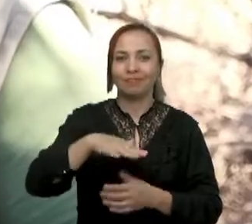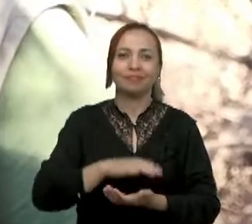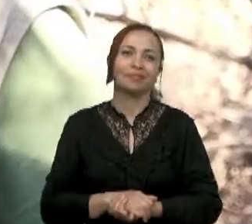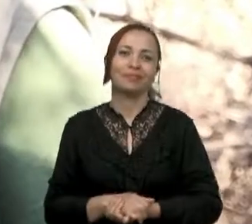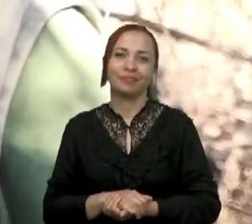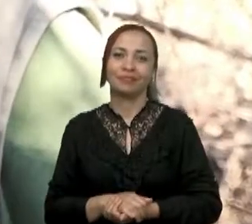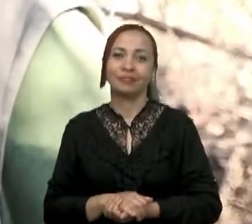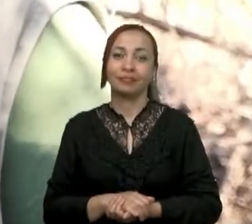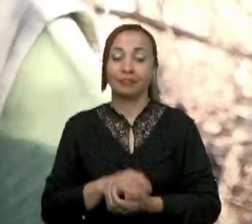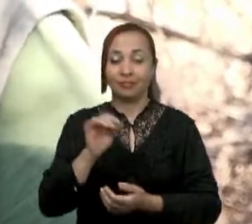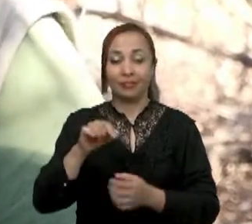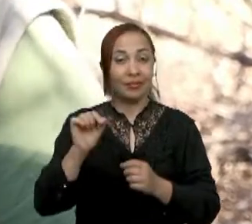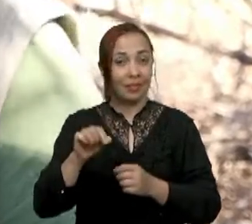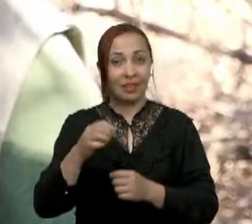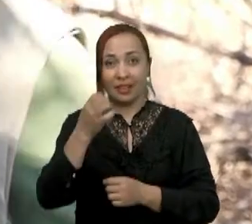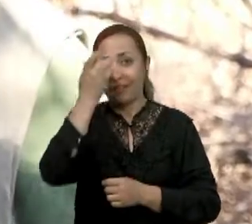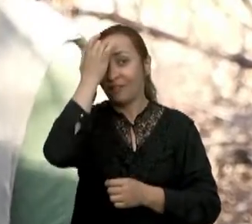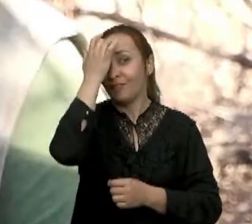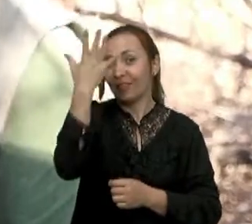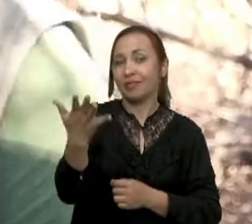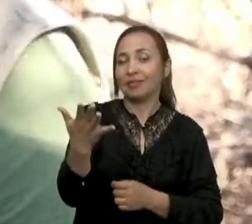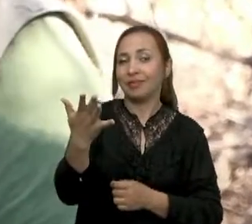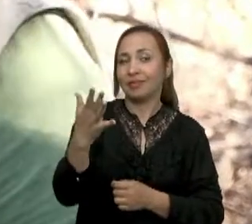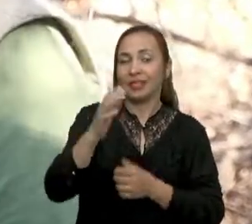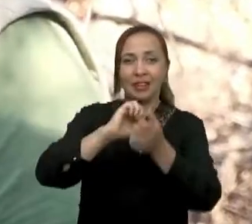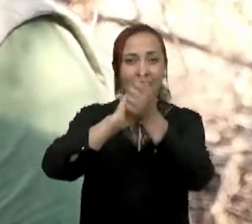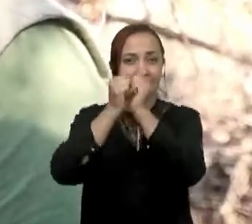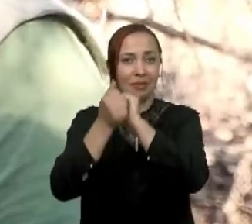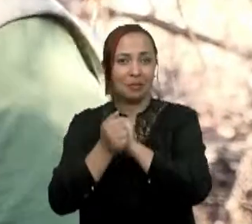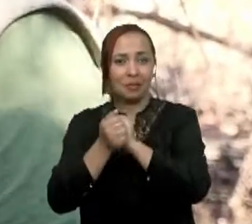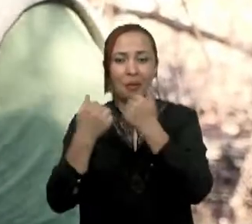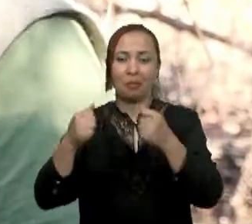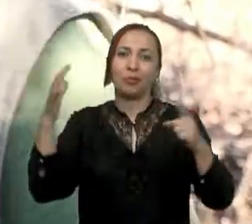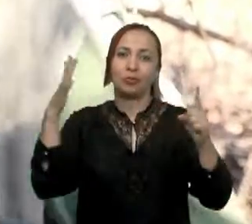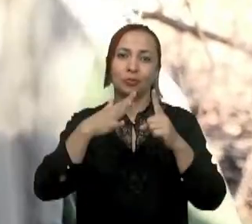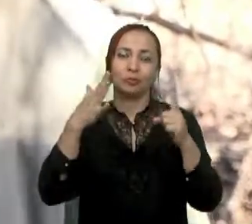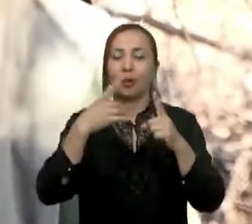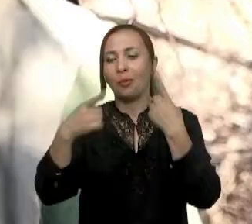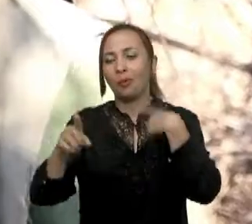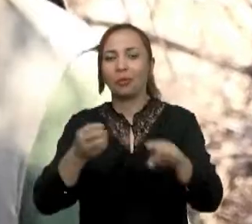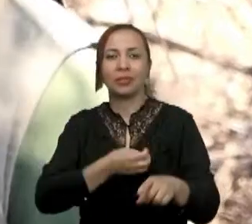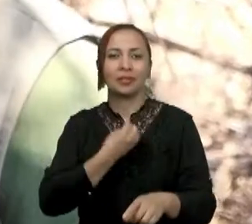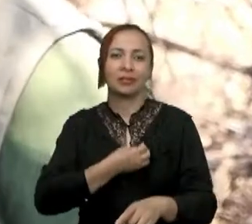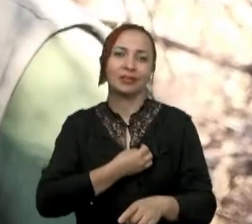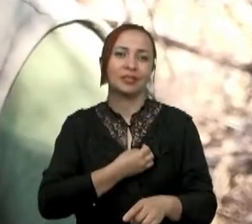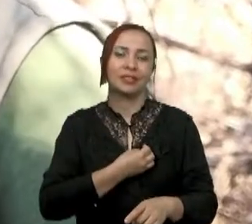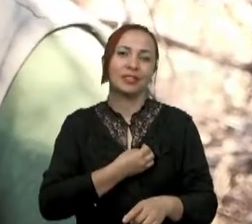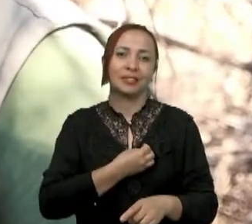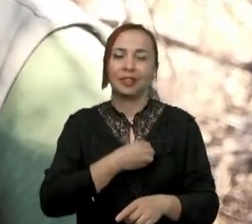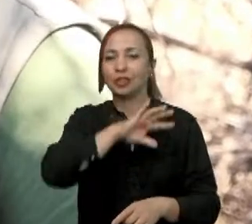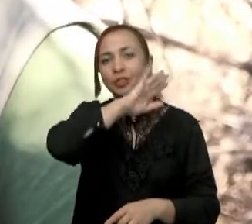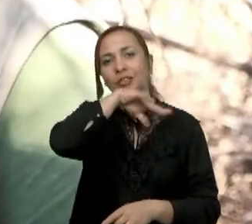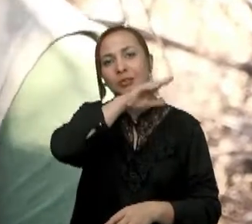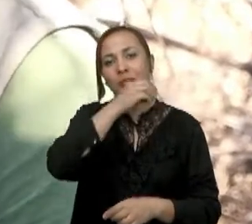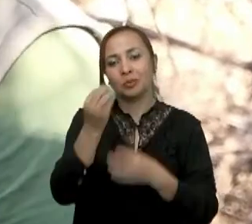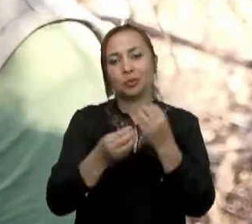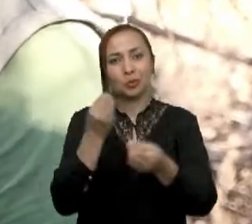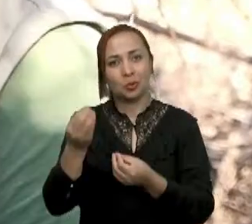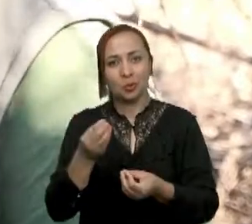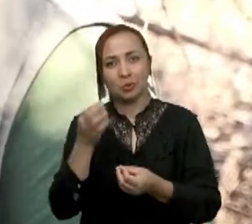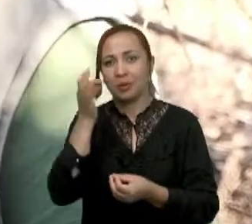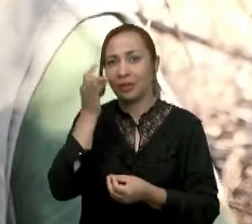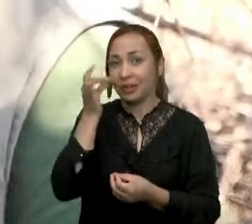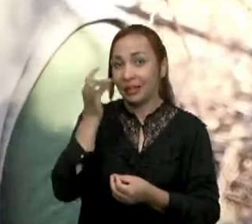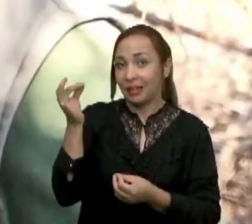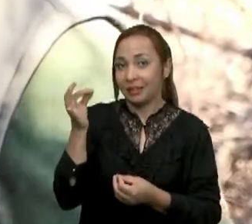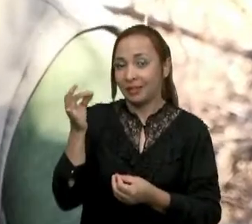essa facilidade de se adaptar pode interferir na vida de outras espécies aqui como ele é